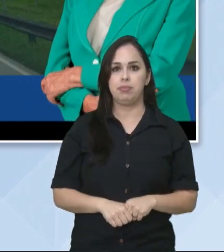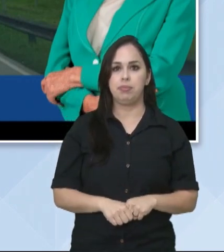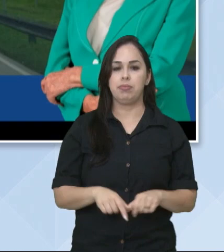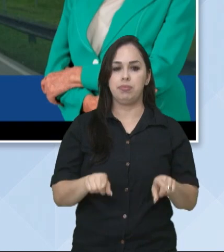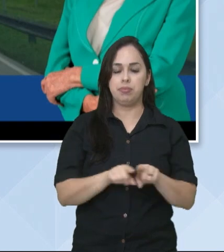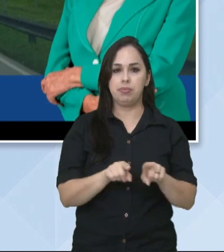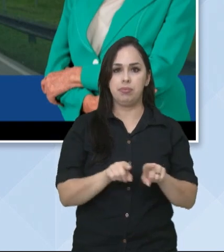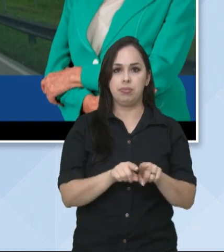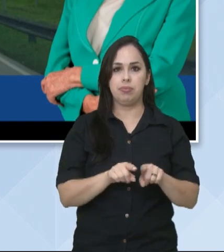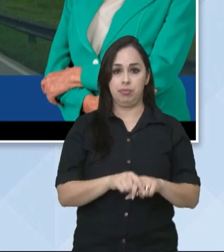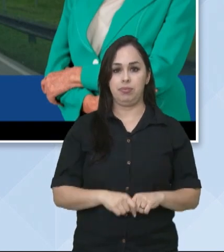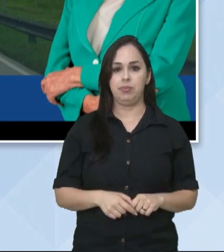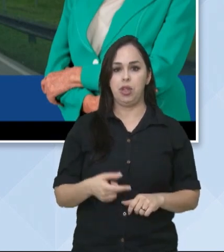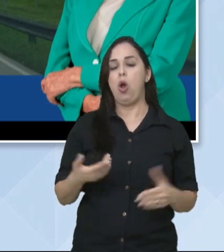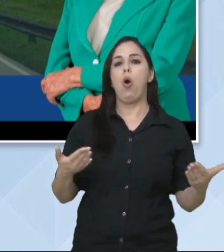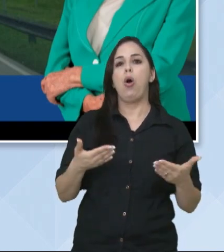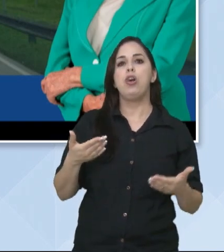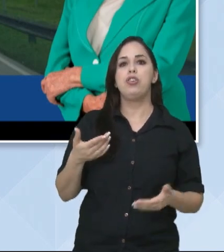manhã teve o